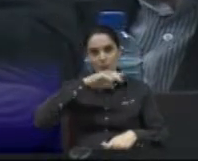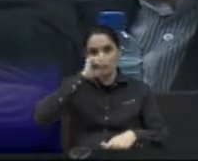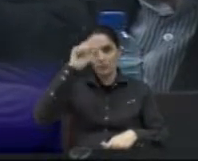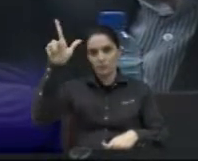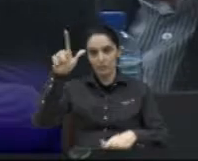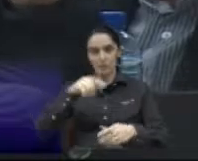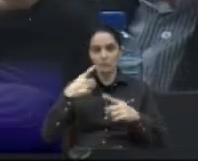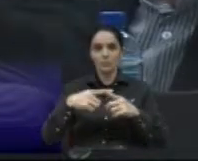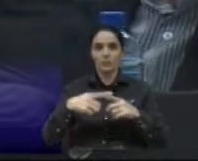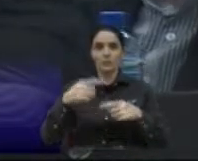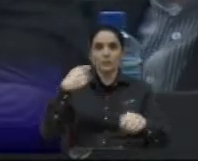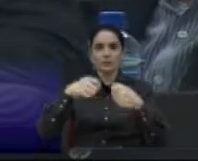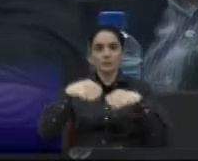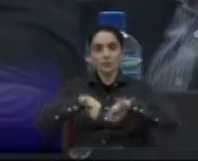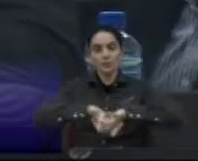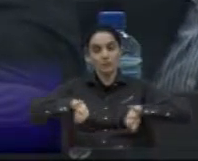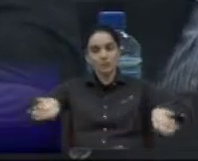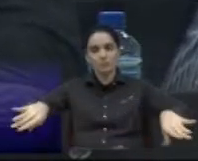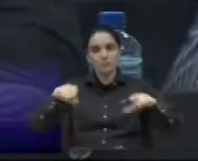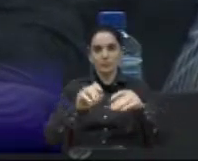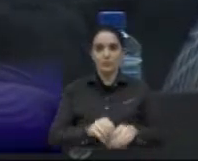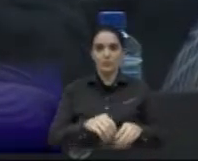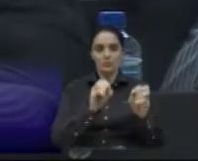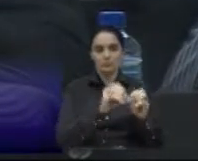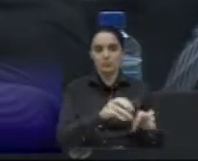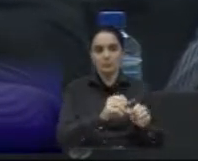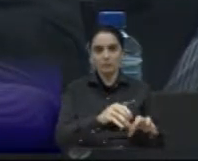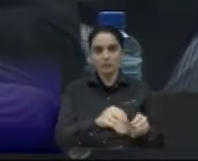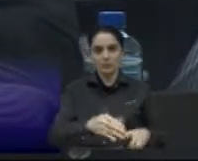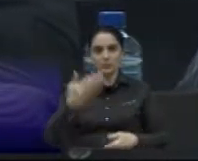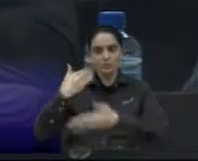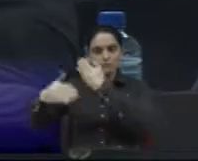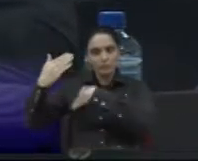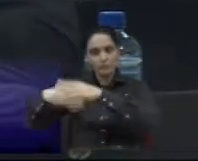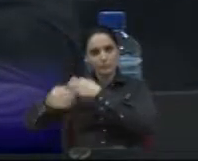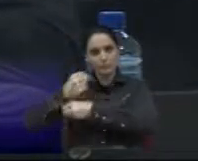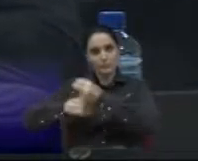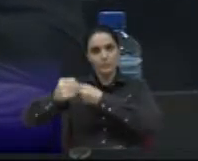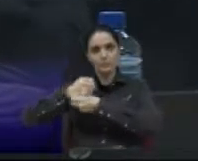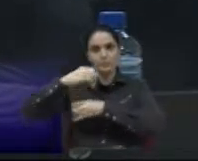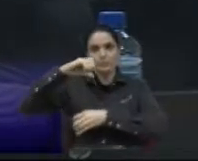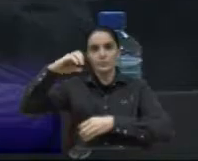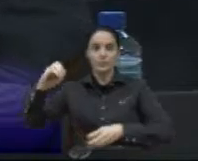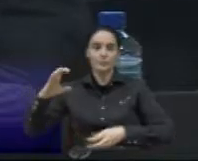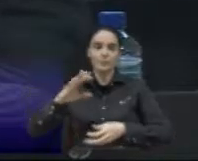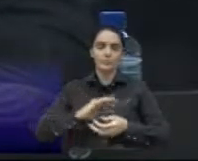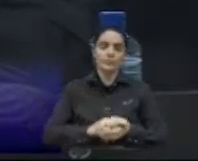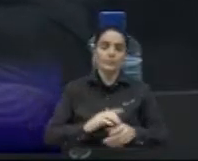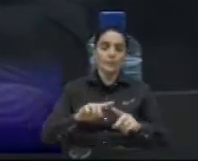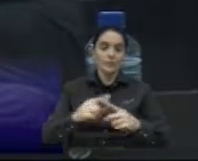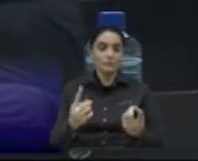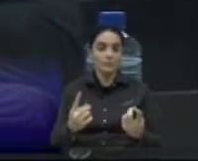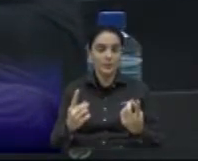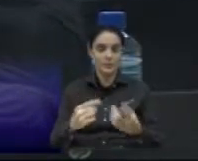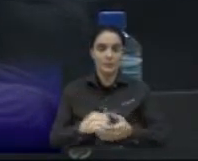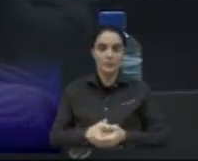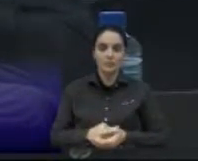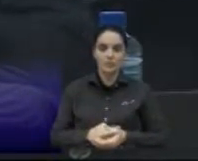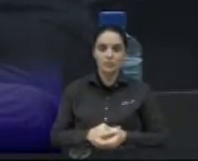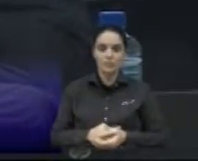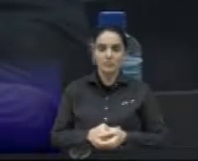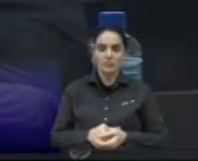foi criada separada da Educação no início dos anos 90, no governo do Dr. Paulo D'André. Mas eu